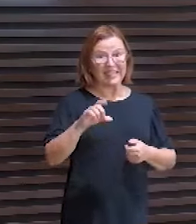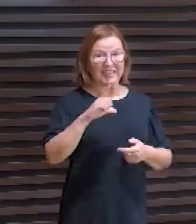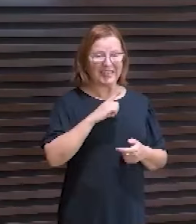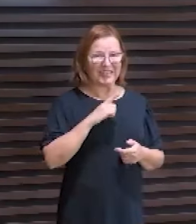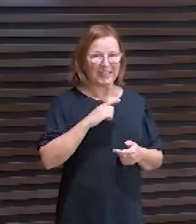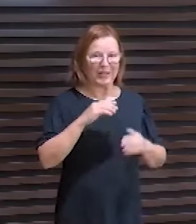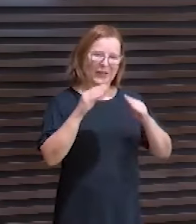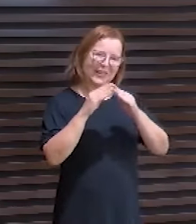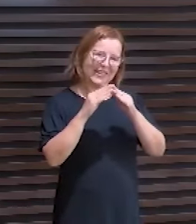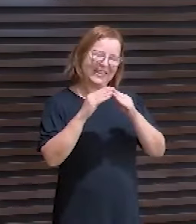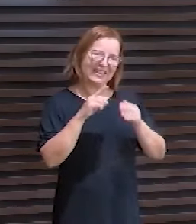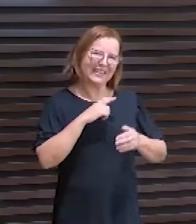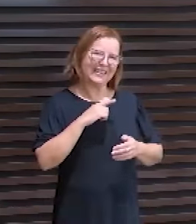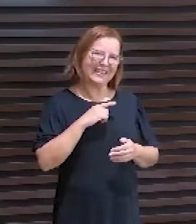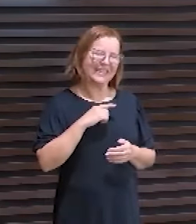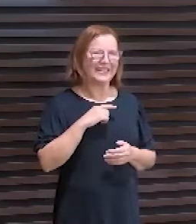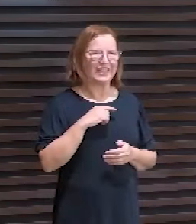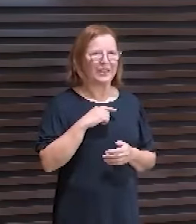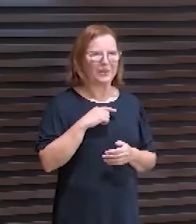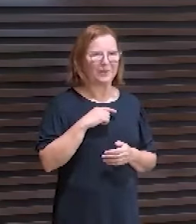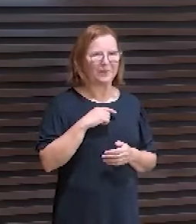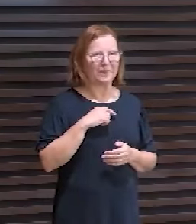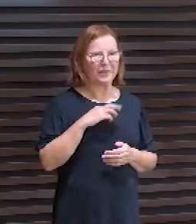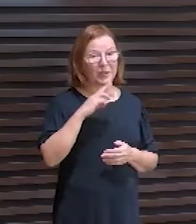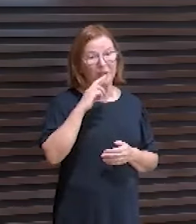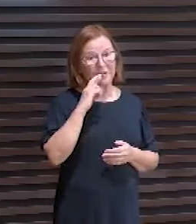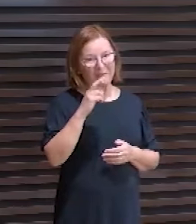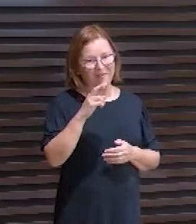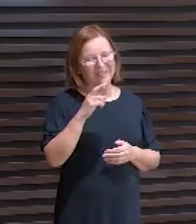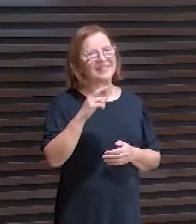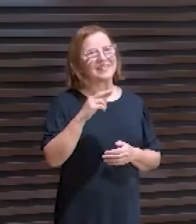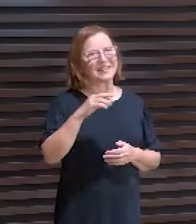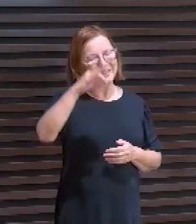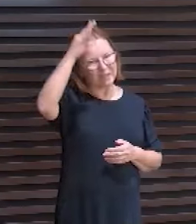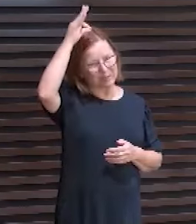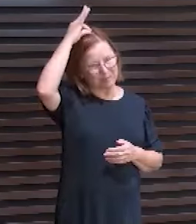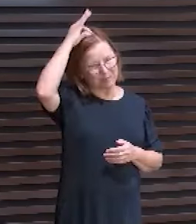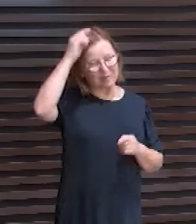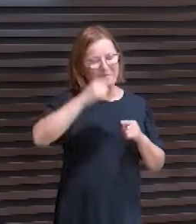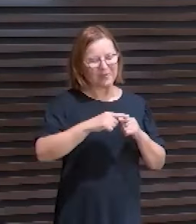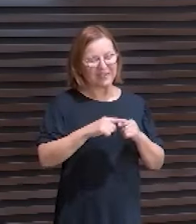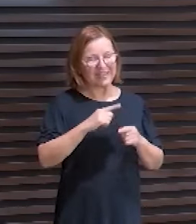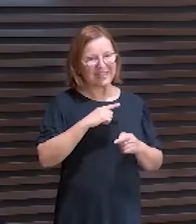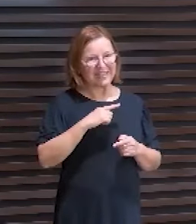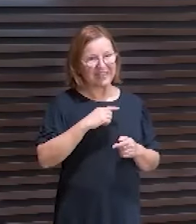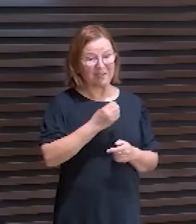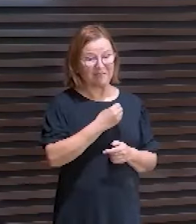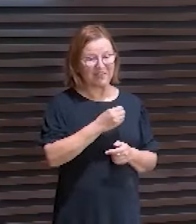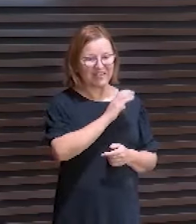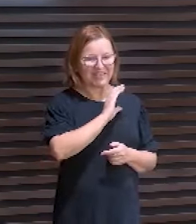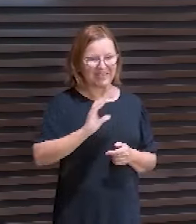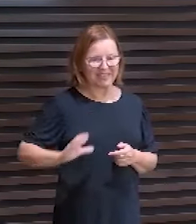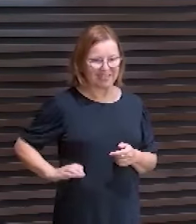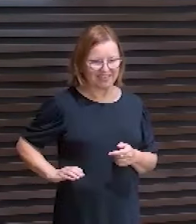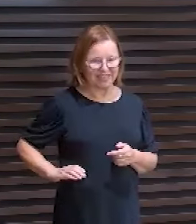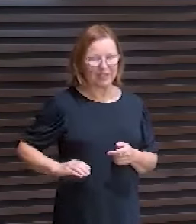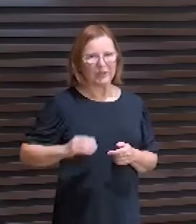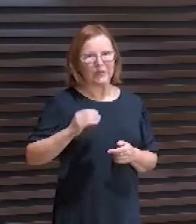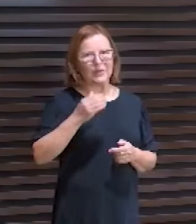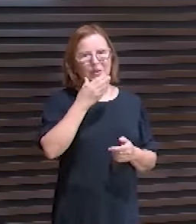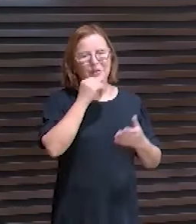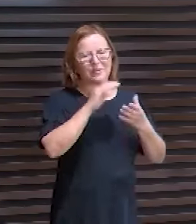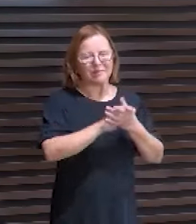fruto do espírito Porque existe vida de Cristo no marido vida de Cristo na esposa e nos filhos é o céu